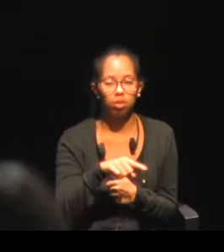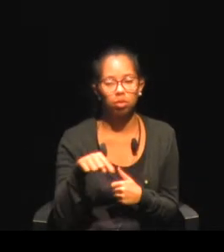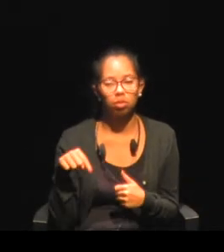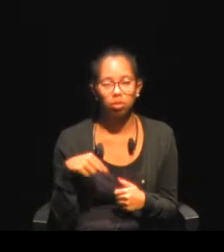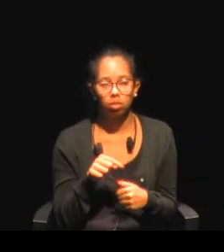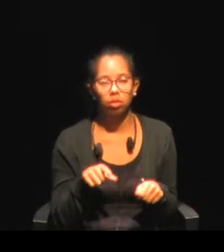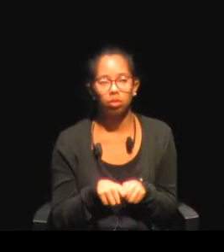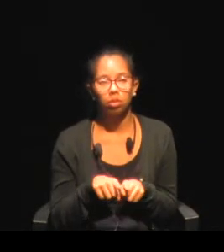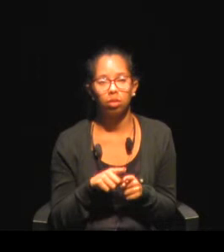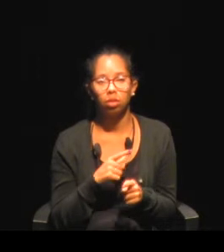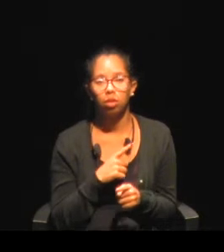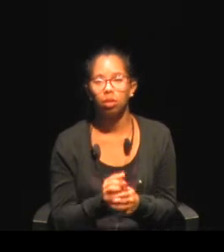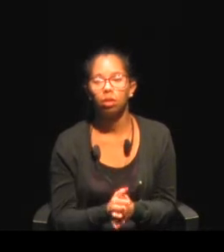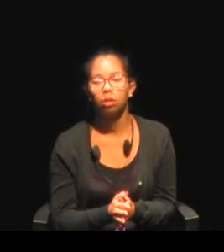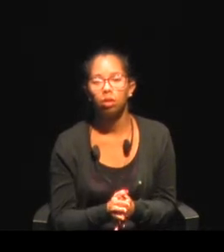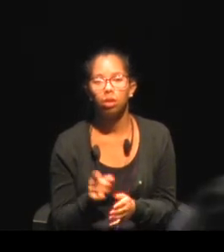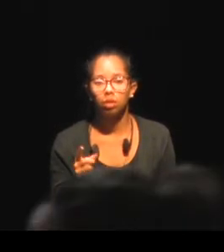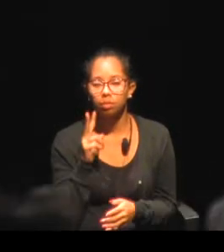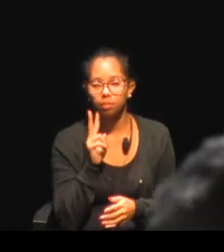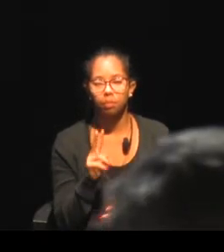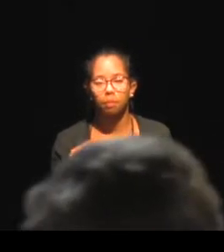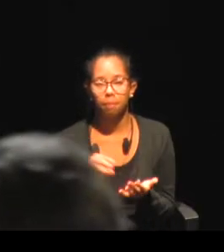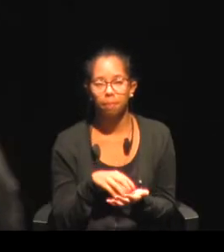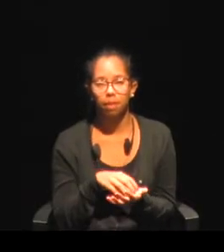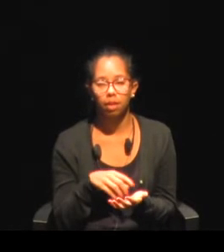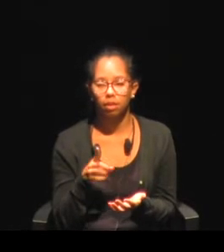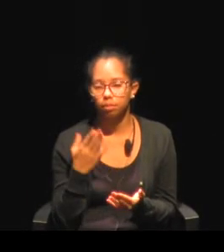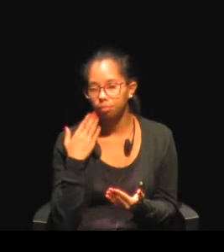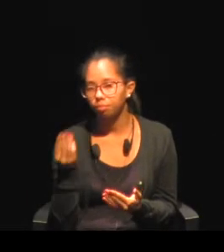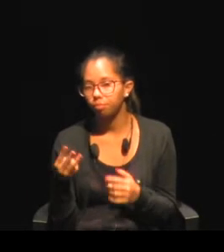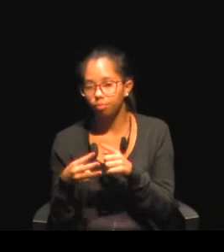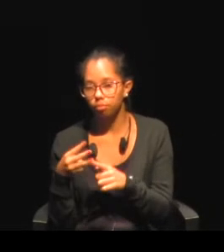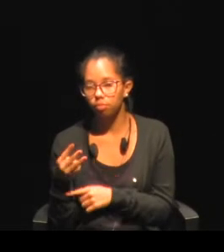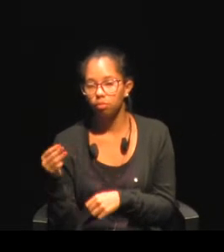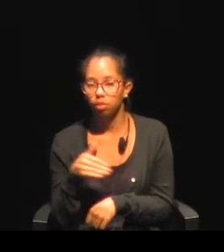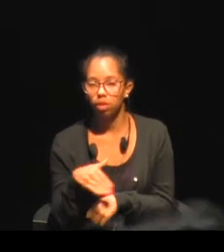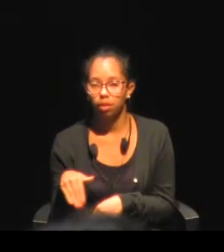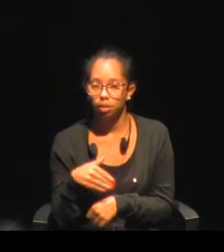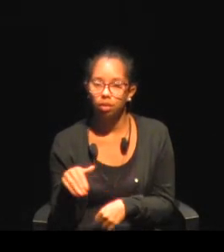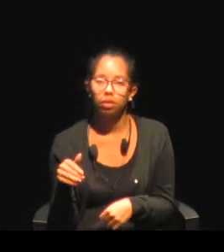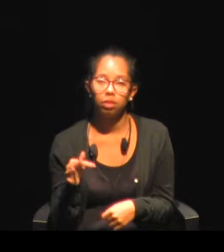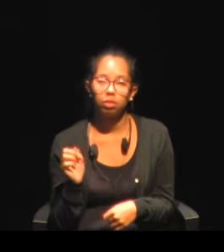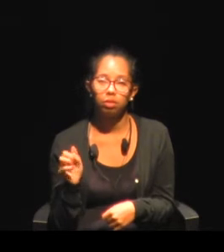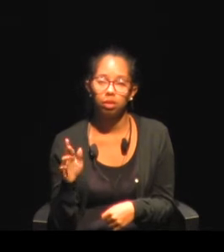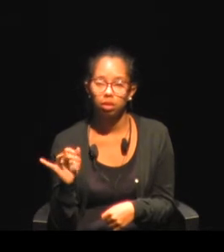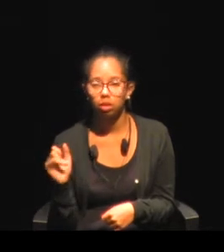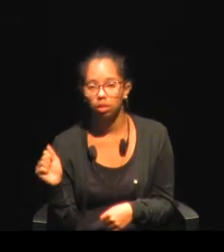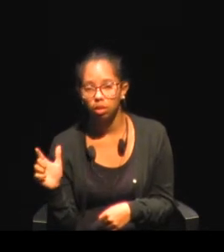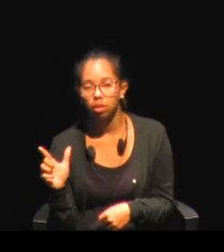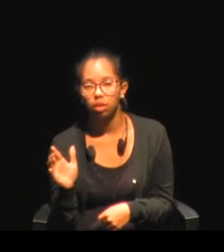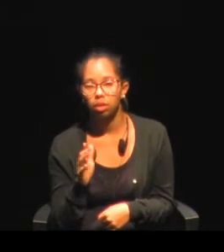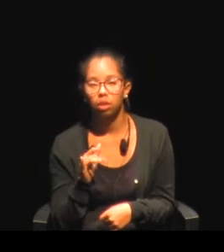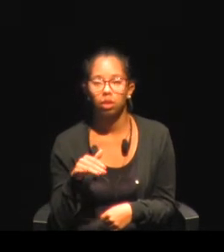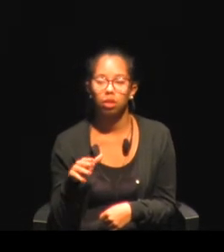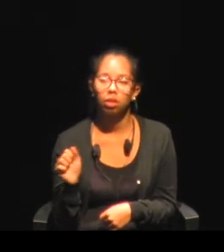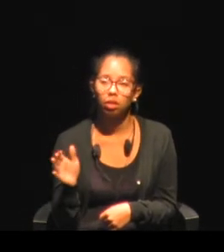cidades da região também. Essa é uma vista aqui do centro, e aqui saem as 3 ruas, olha, a Faria Lima, a